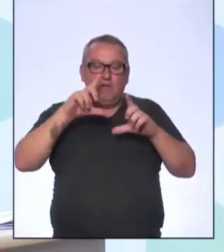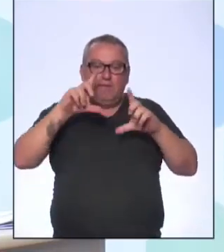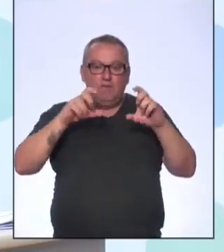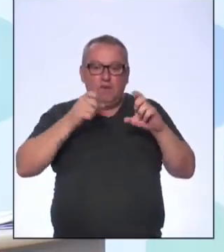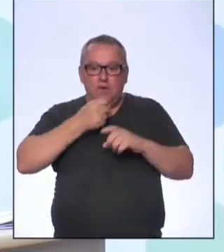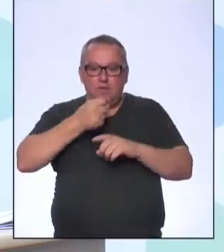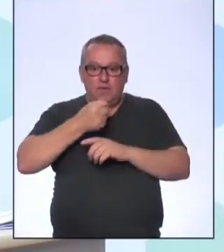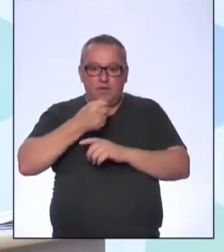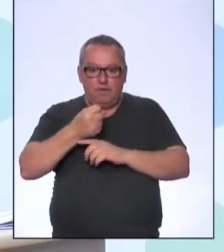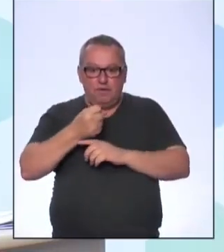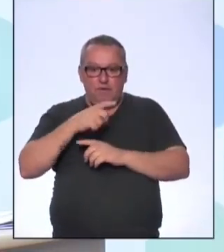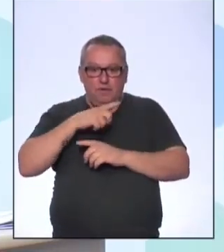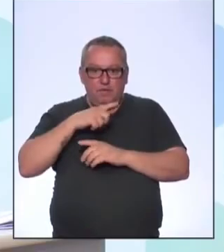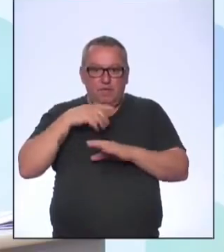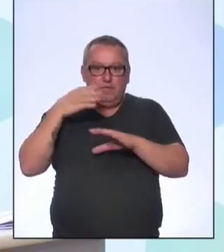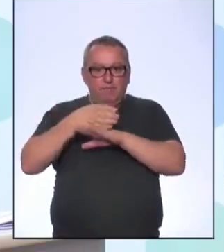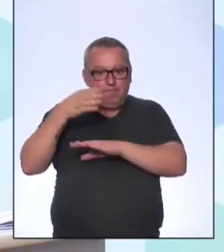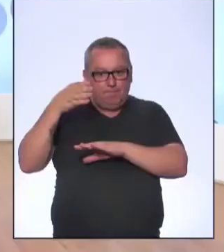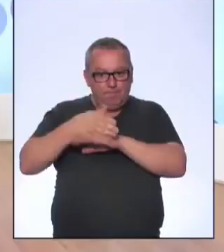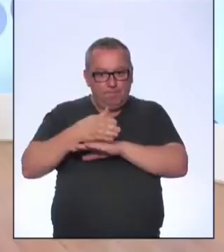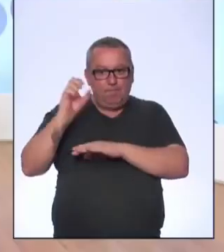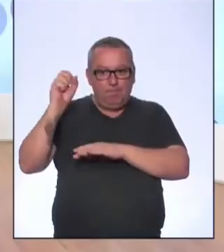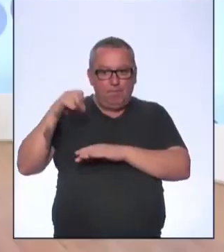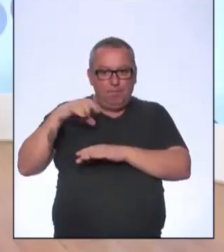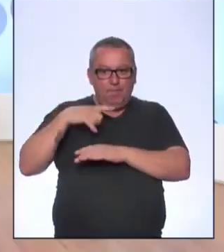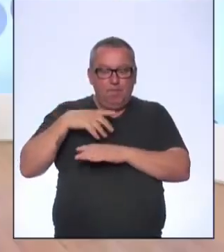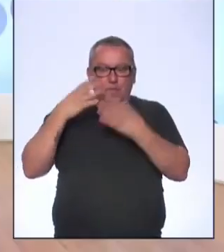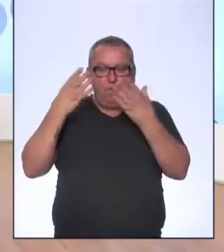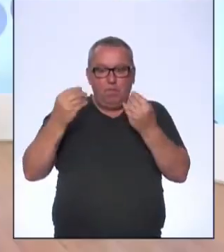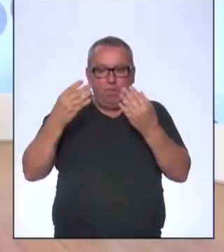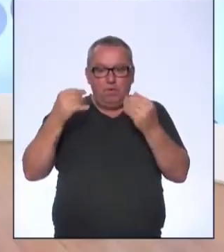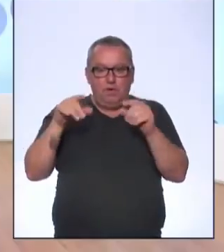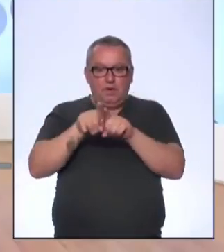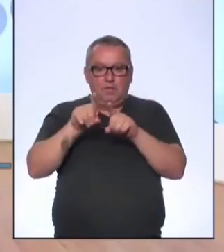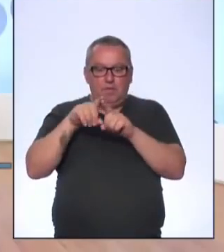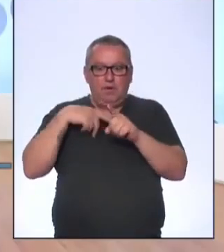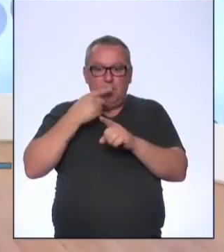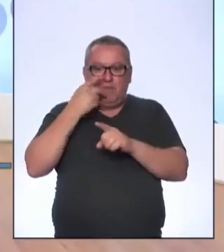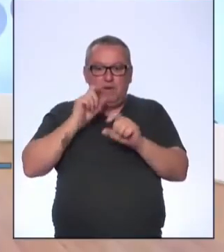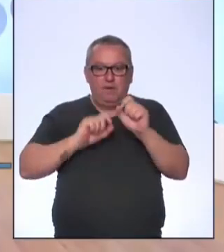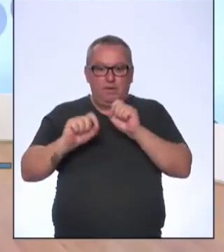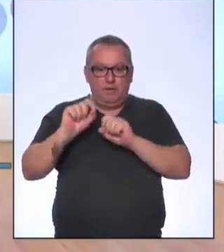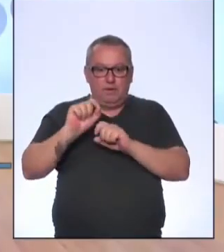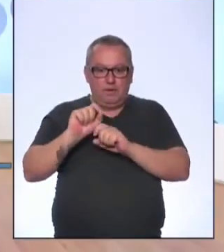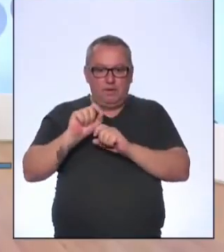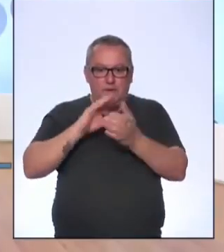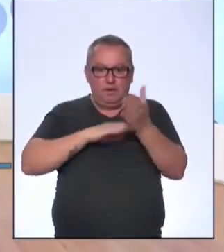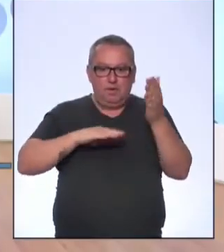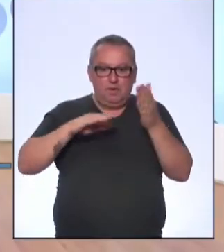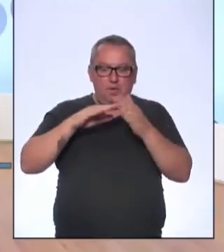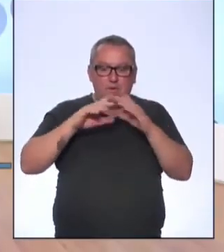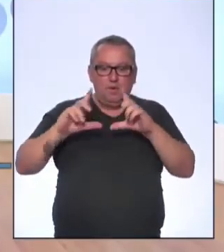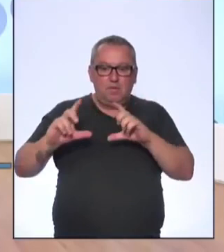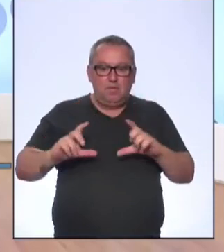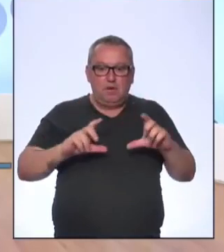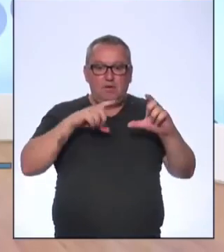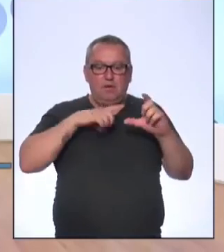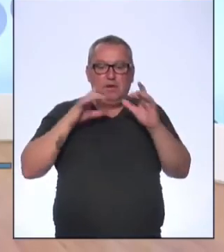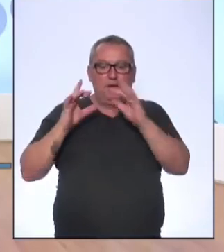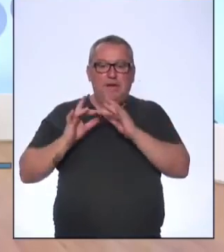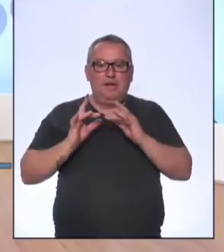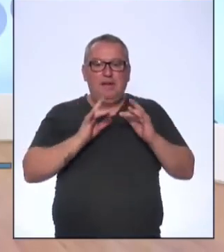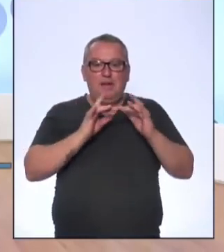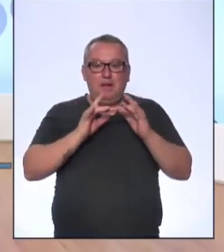Então, professora, tivemos participações? Sim, tivemos bastante e eles estão dizendo aqui que todas as imagens têm relação com